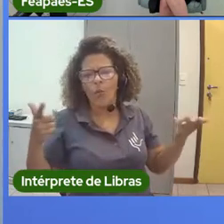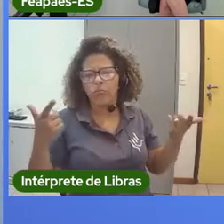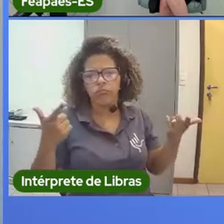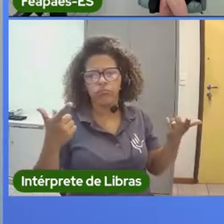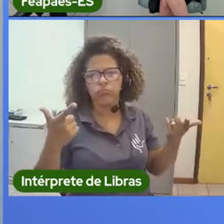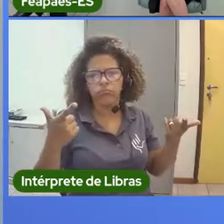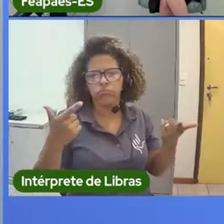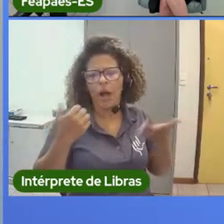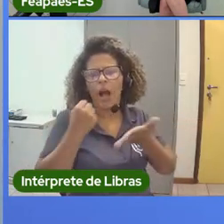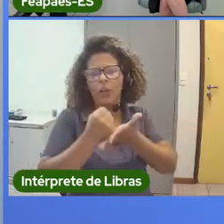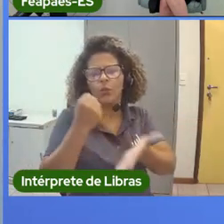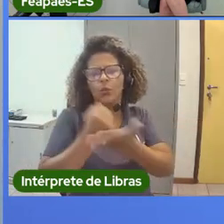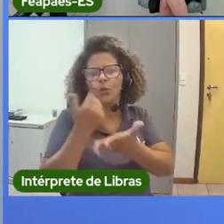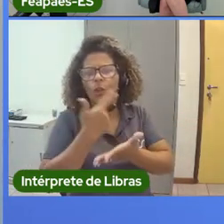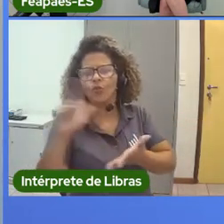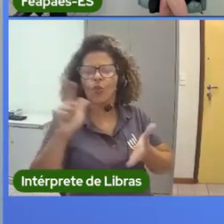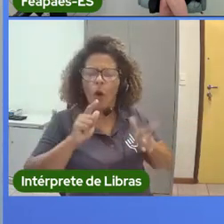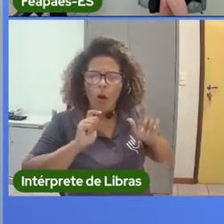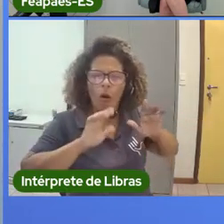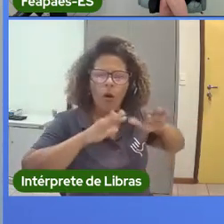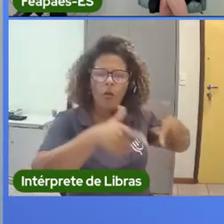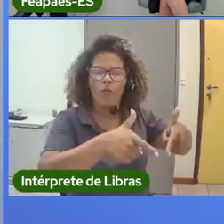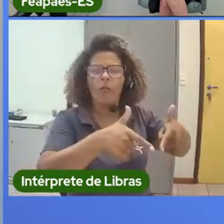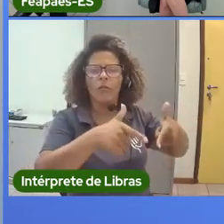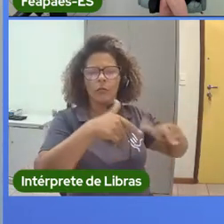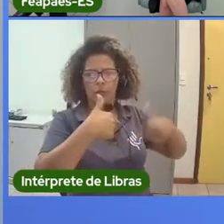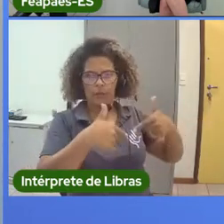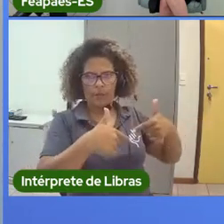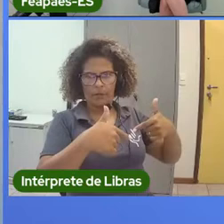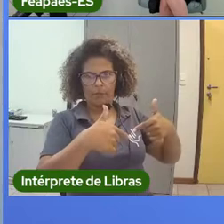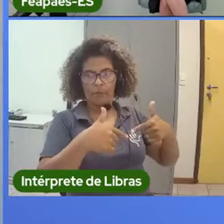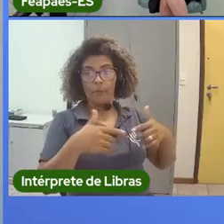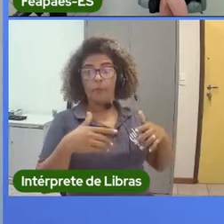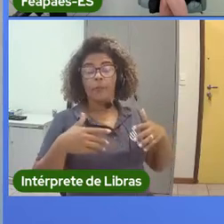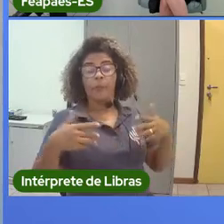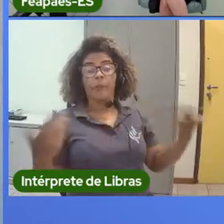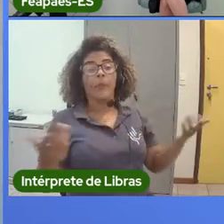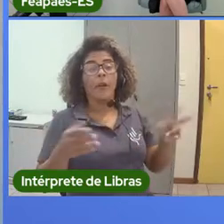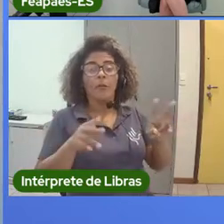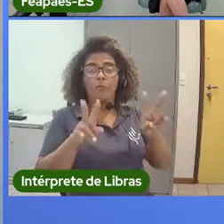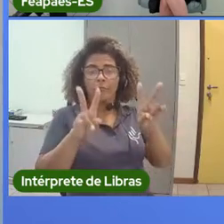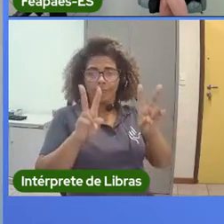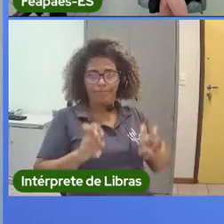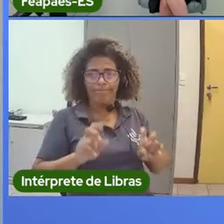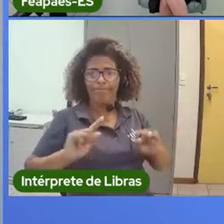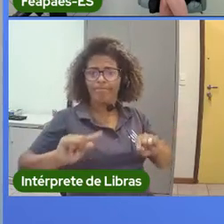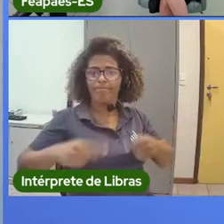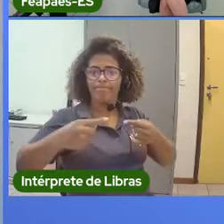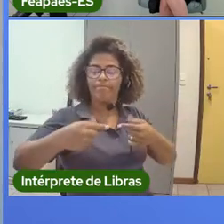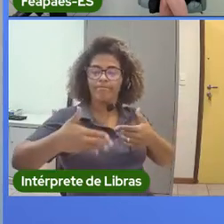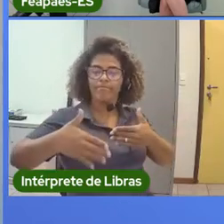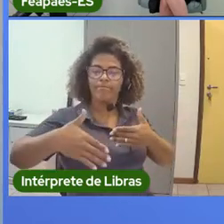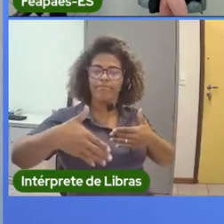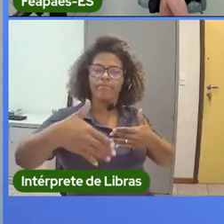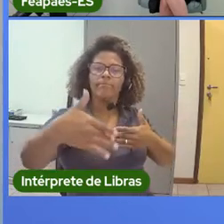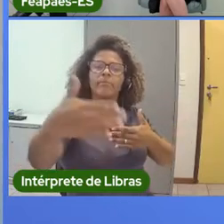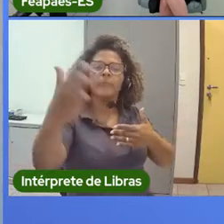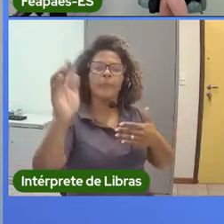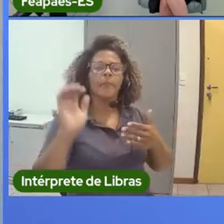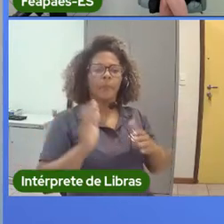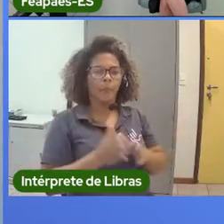eu acredito que é um tema, talvez, um grande desafio aí dos próximos anos, né? Se